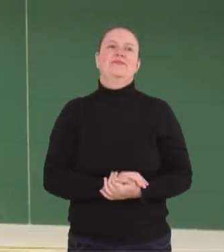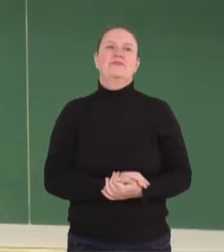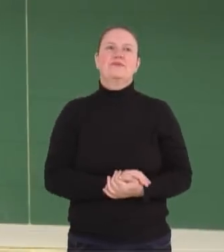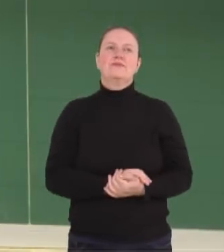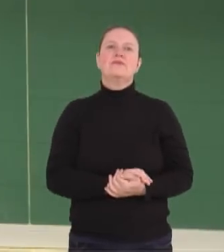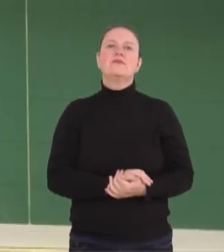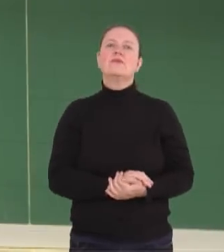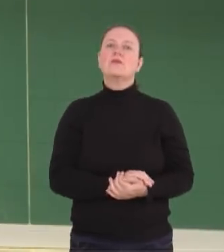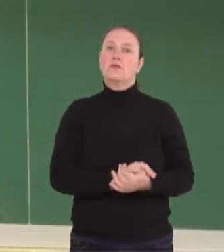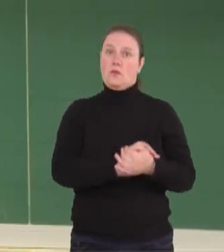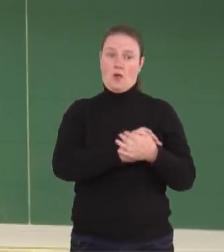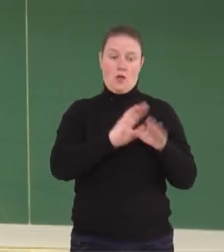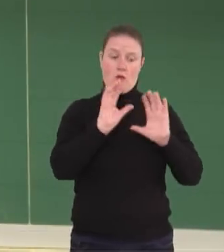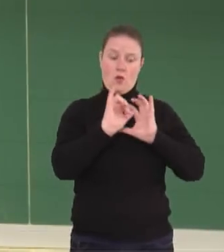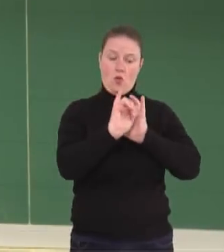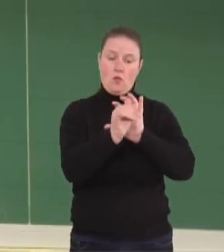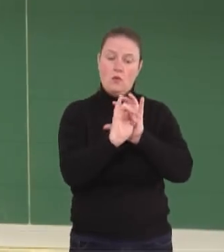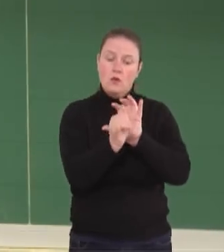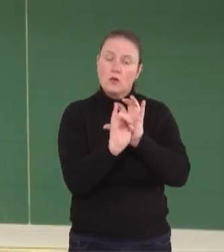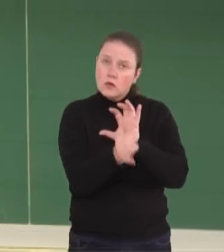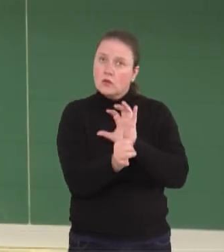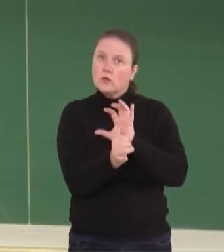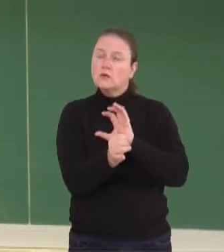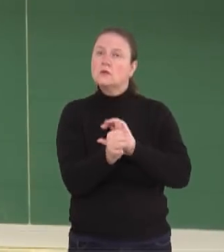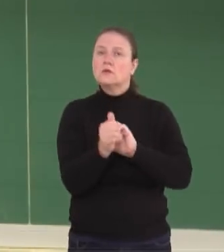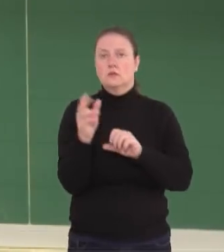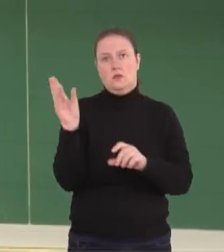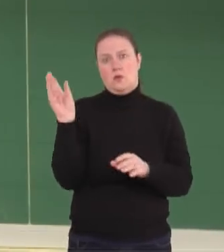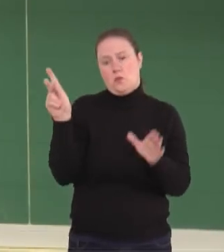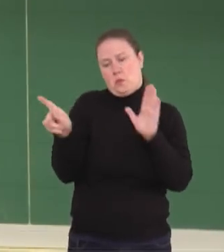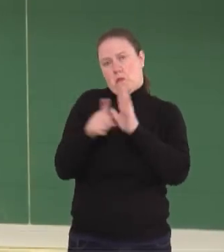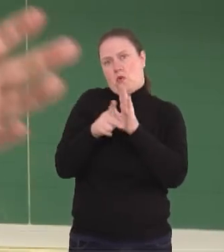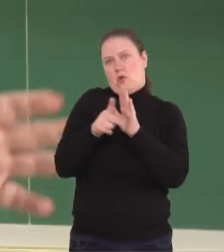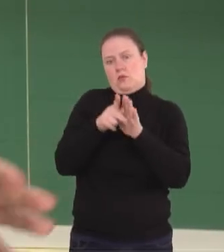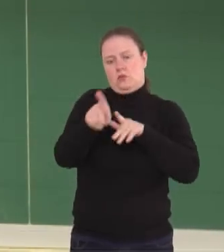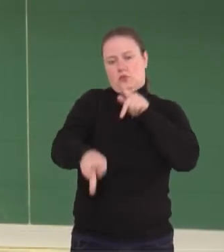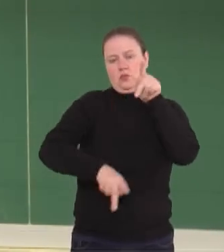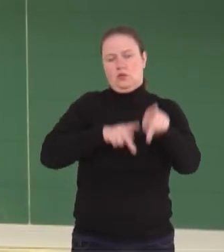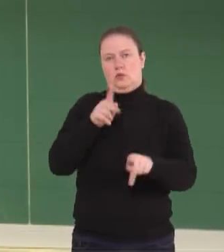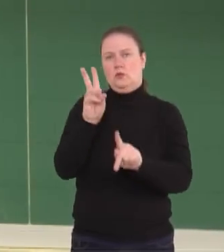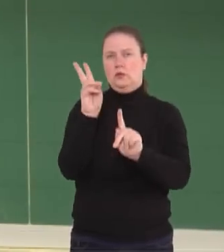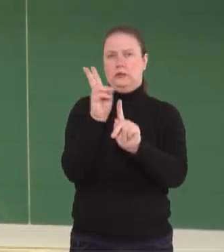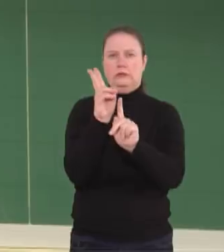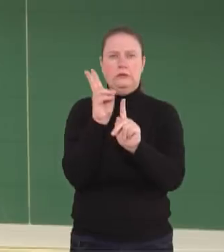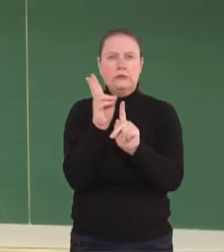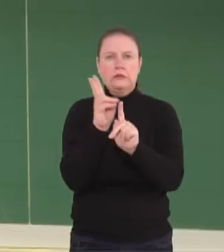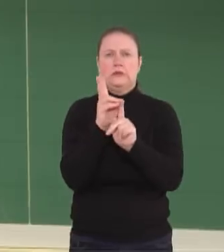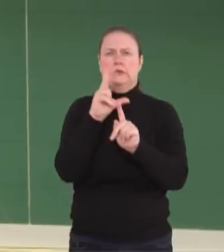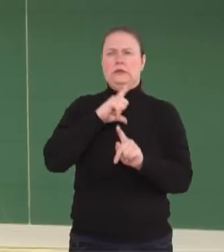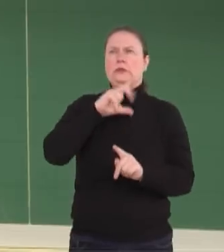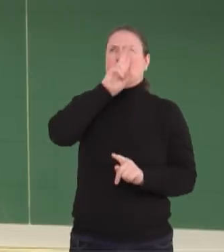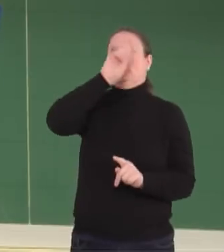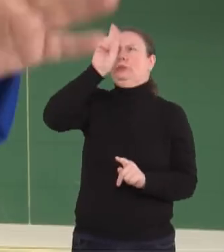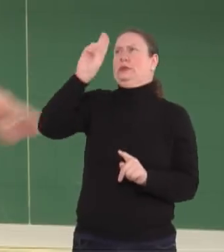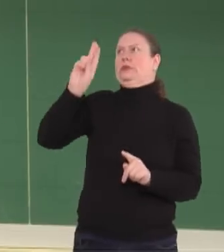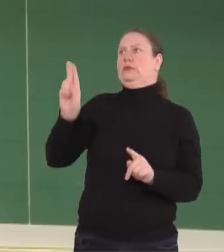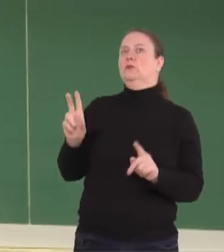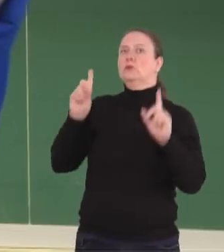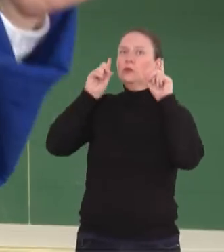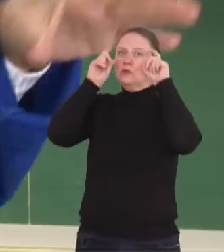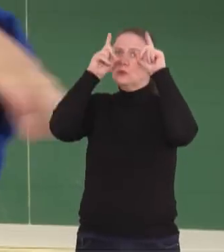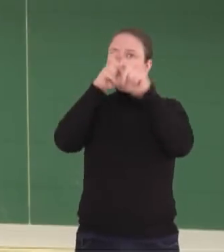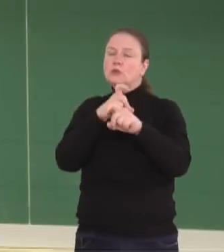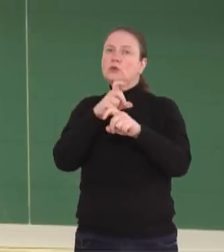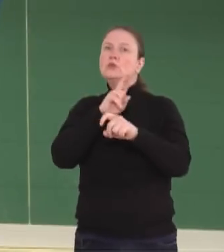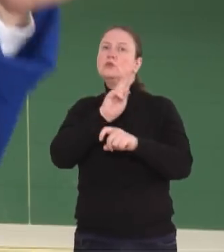Uma lenda indígena, né, conforme já havia comentado, né, vocês observam ali os nomes, né, e as lendas que existem ali